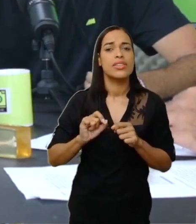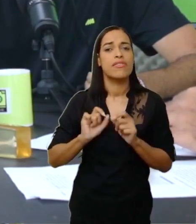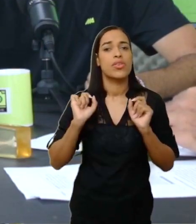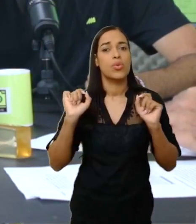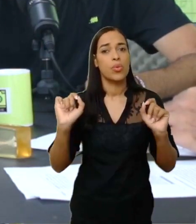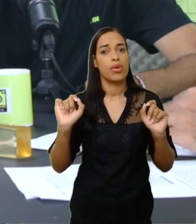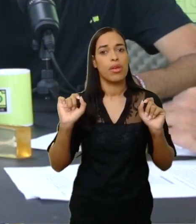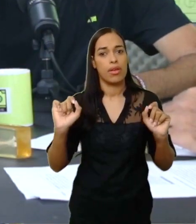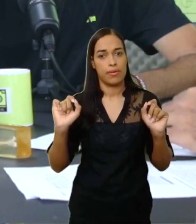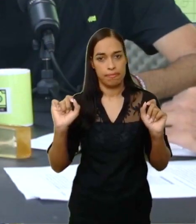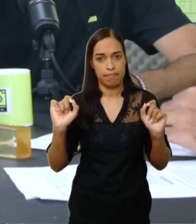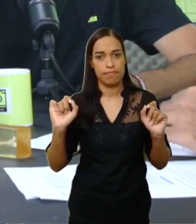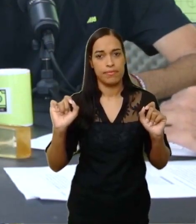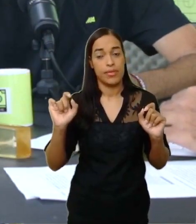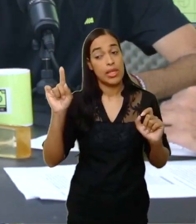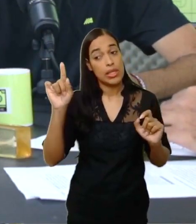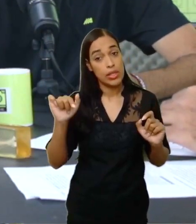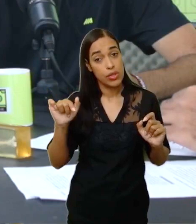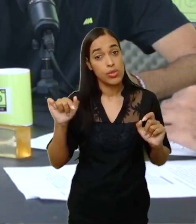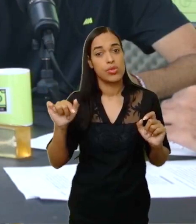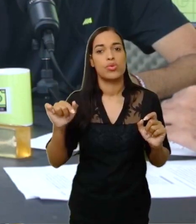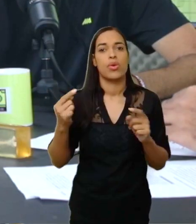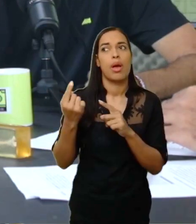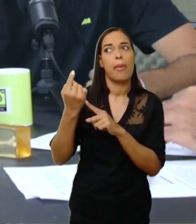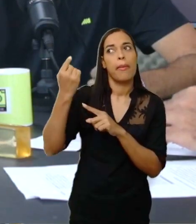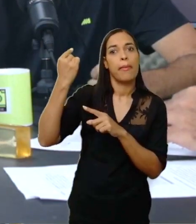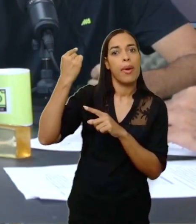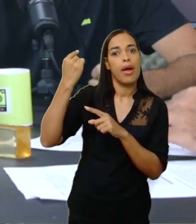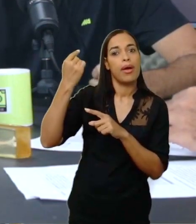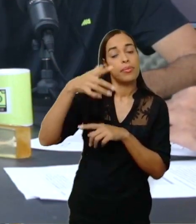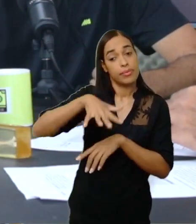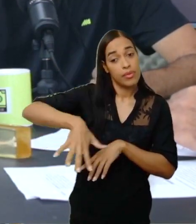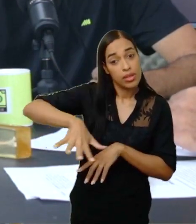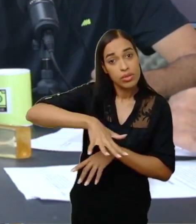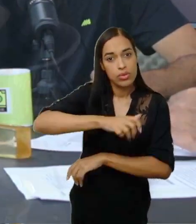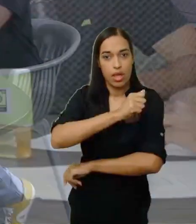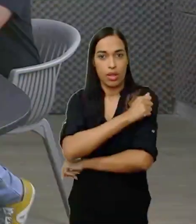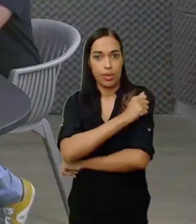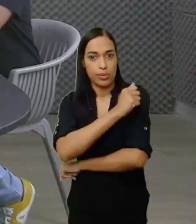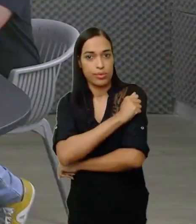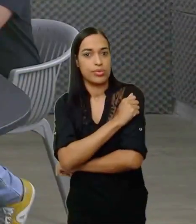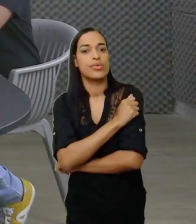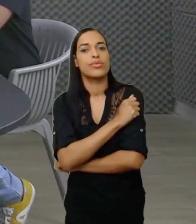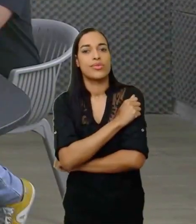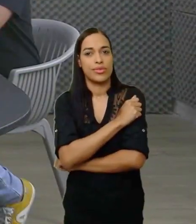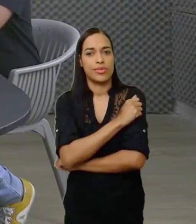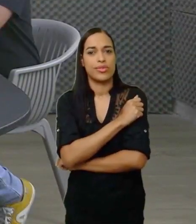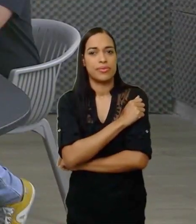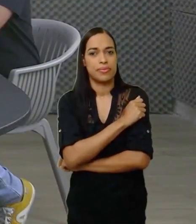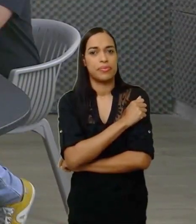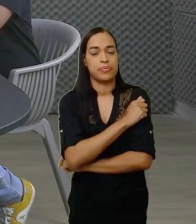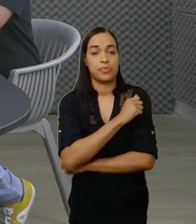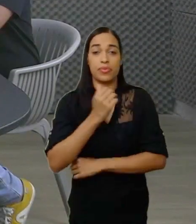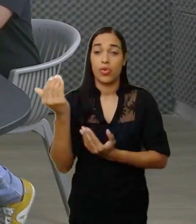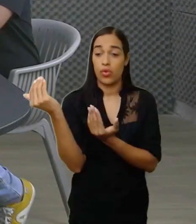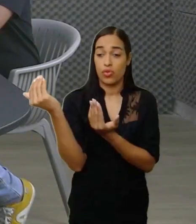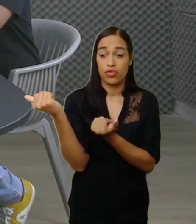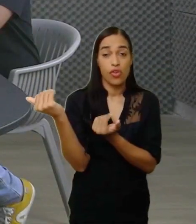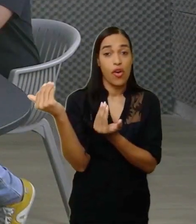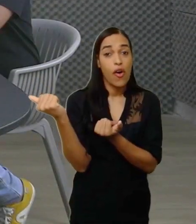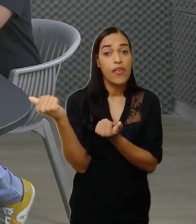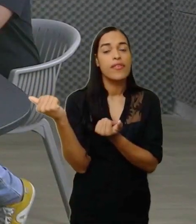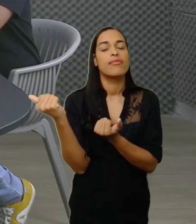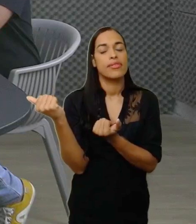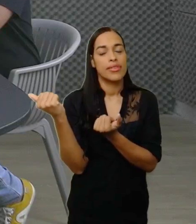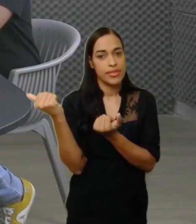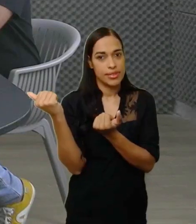Né? Então, e isso quando é passado para os estudantes, né? Eu novamente falo, os jovens, eles são